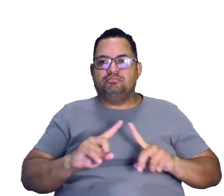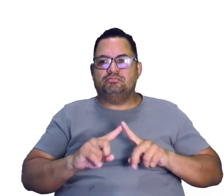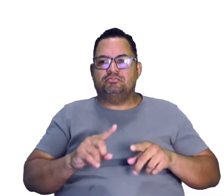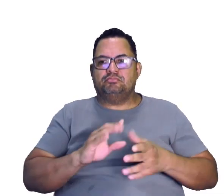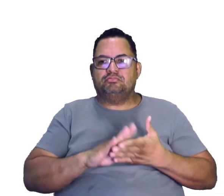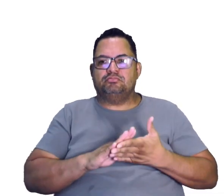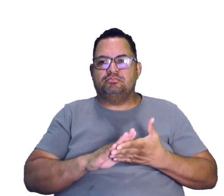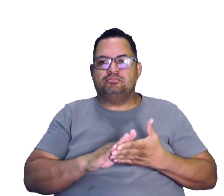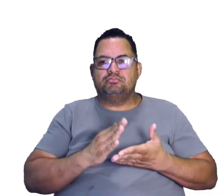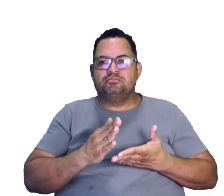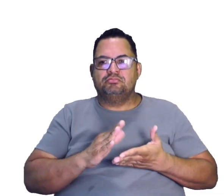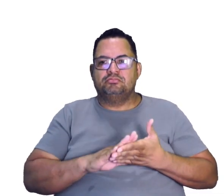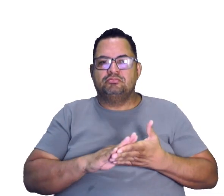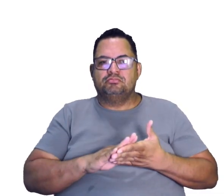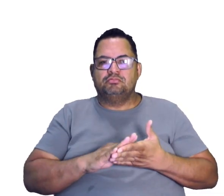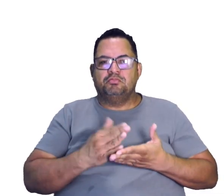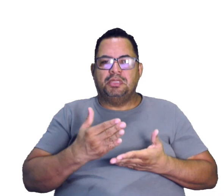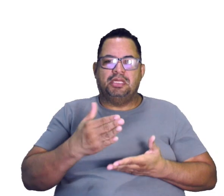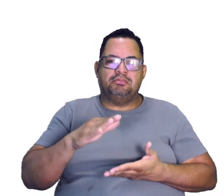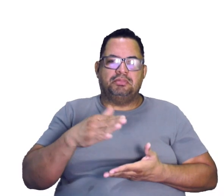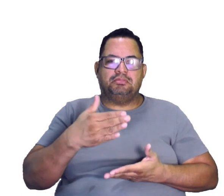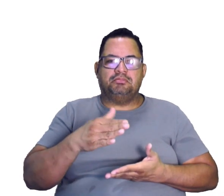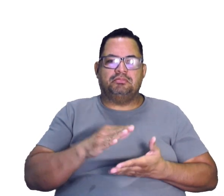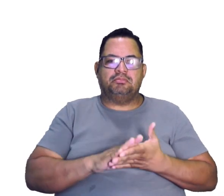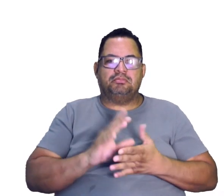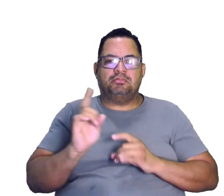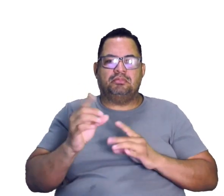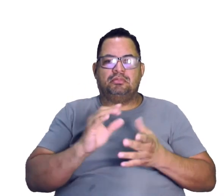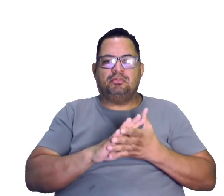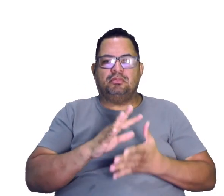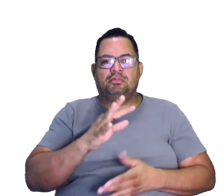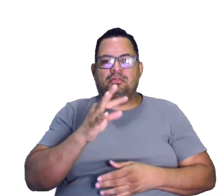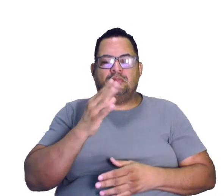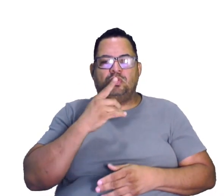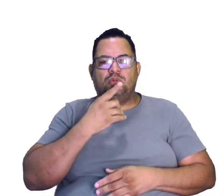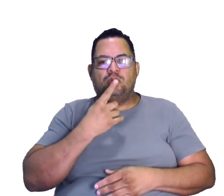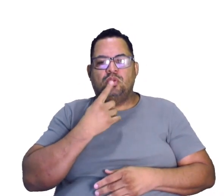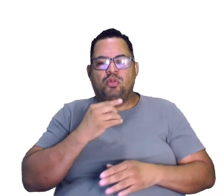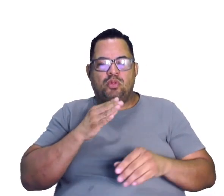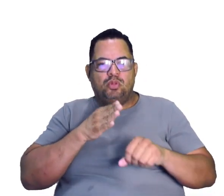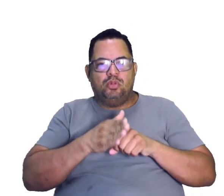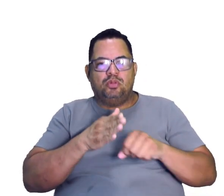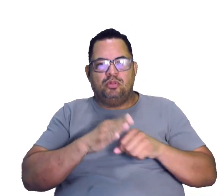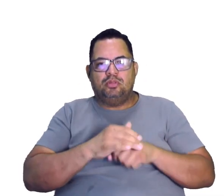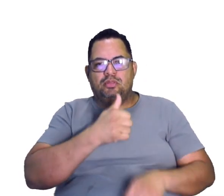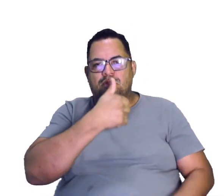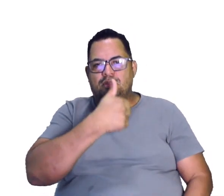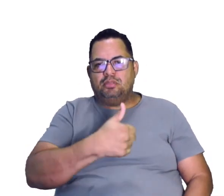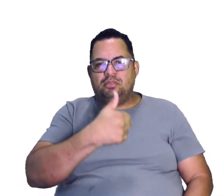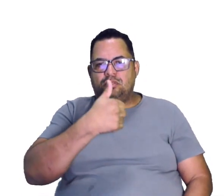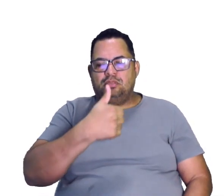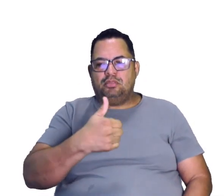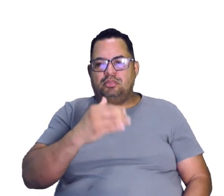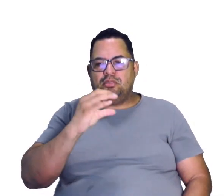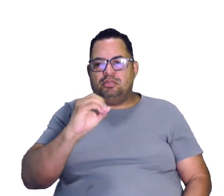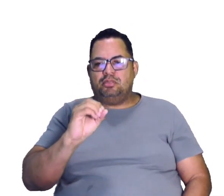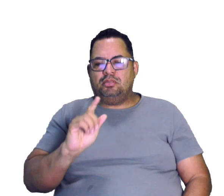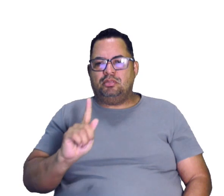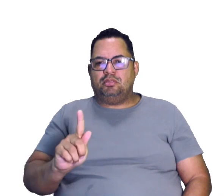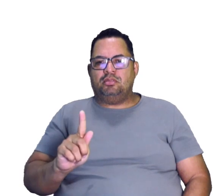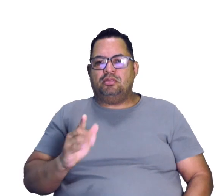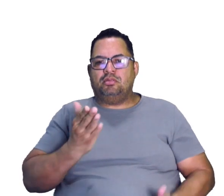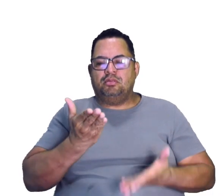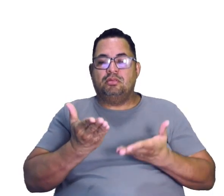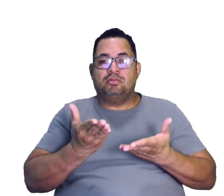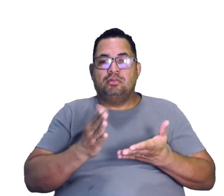a estimativa é de que cada tomate tenha, em média, 110 gramas. Então, a gente vai tomar como